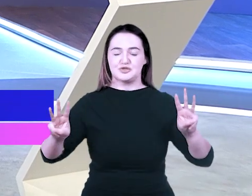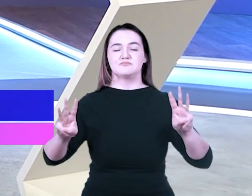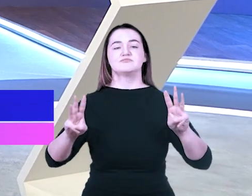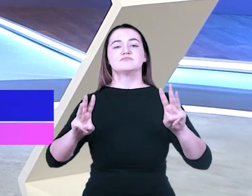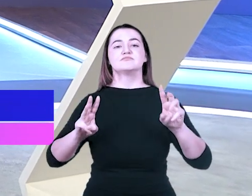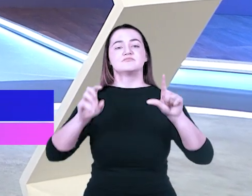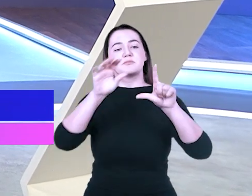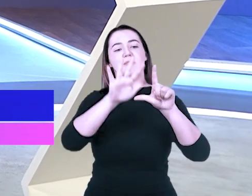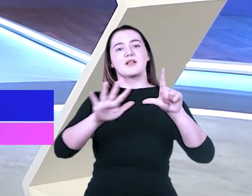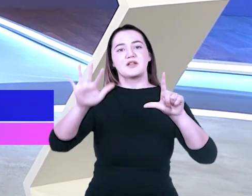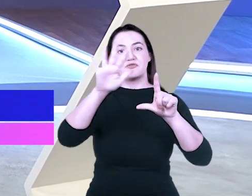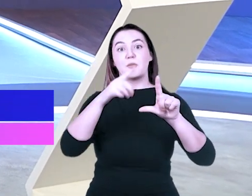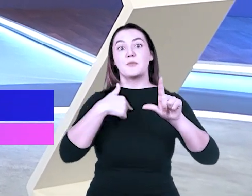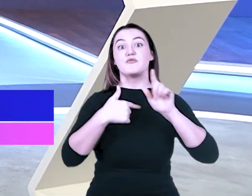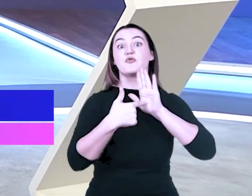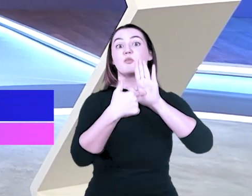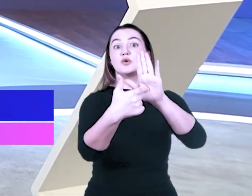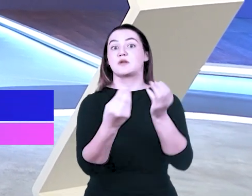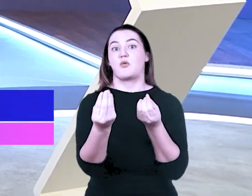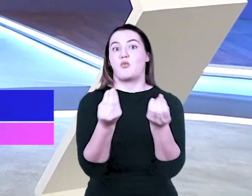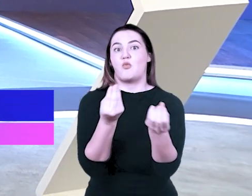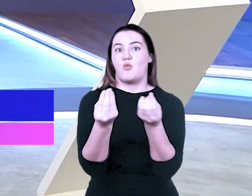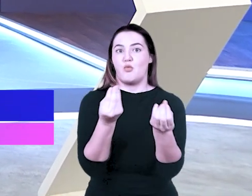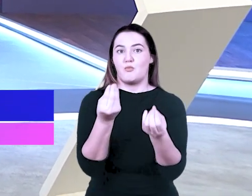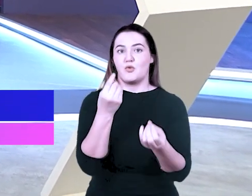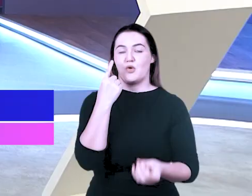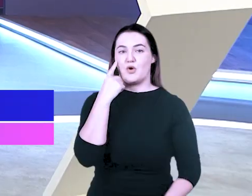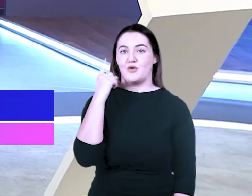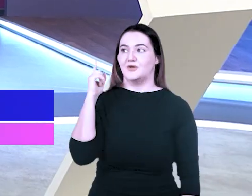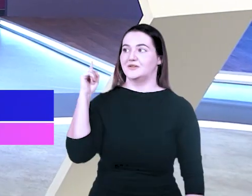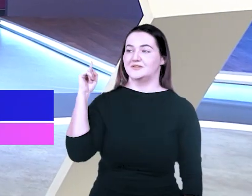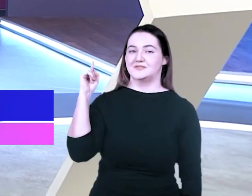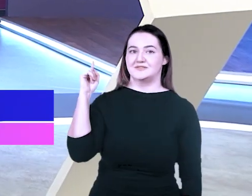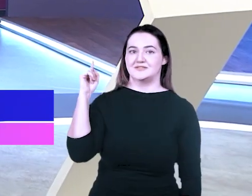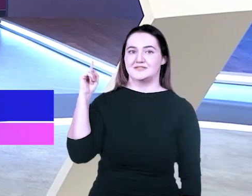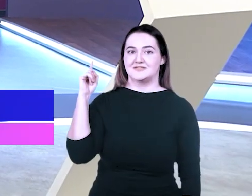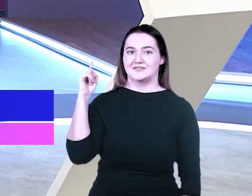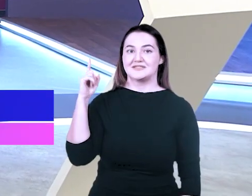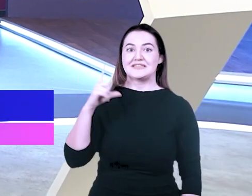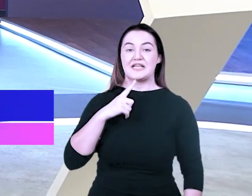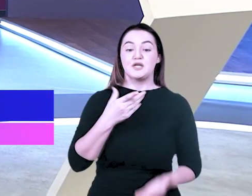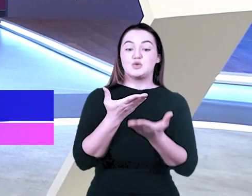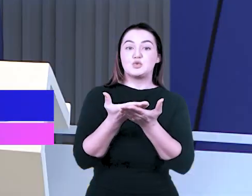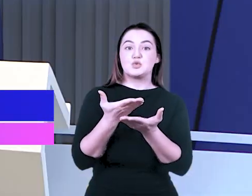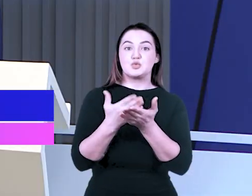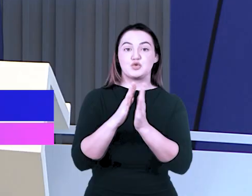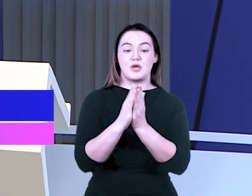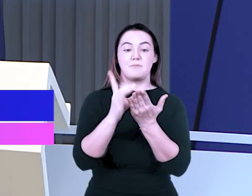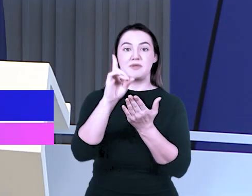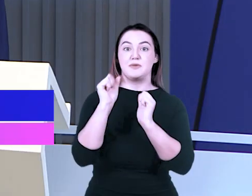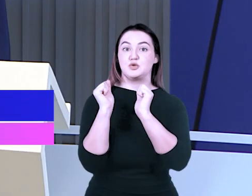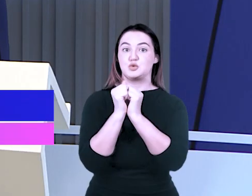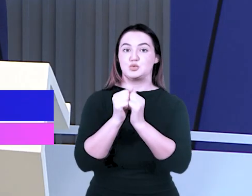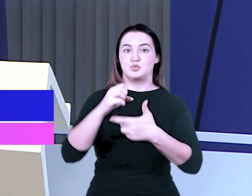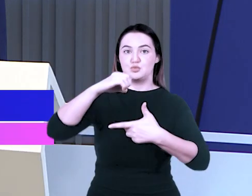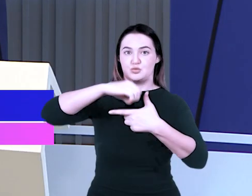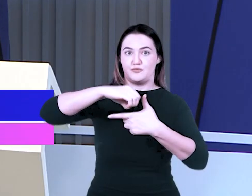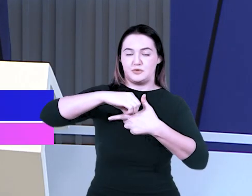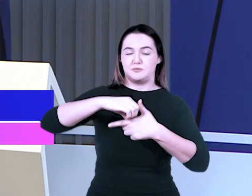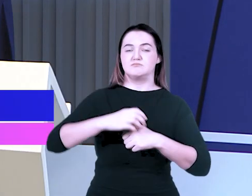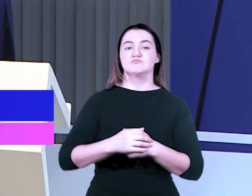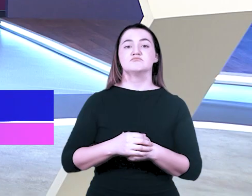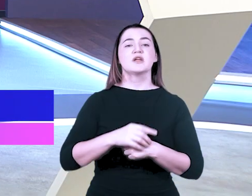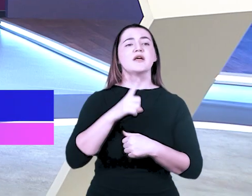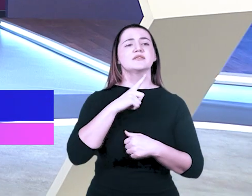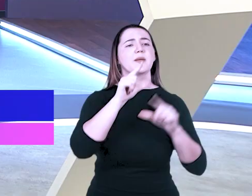novotempo.com/escola bíblica, você vai chegar nessa página aqui, que está o convite Estude a Bíblia com a Novo Tempo. Aí você escolhe o estudo